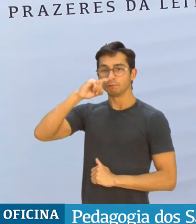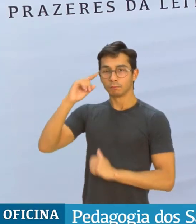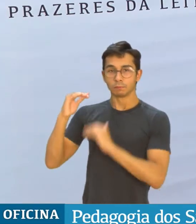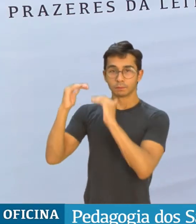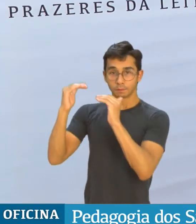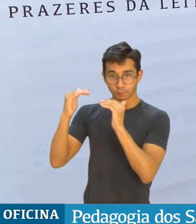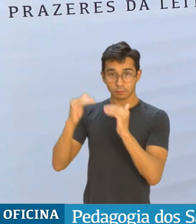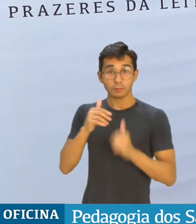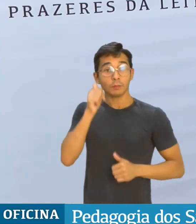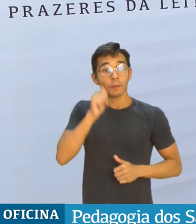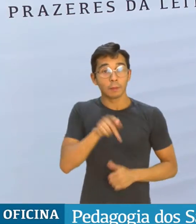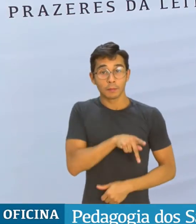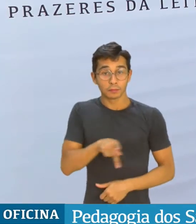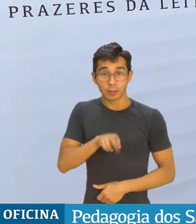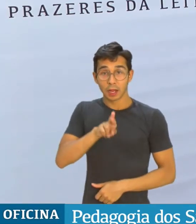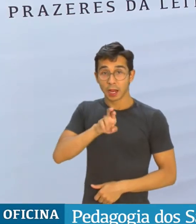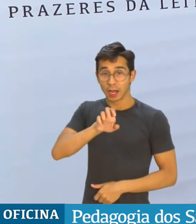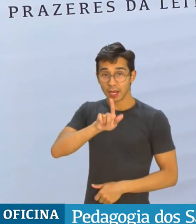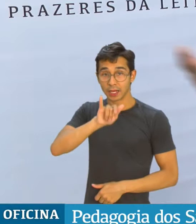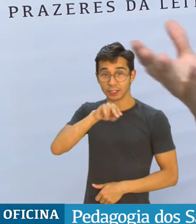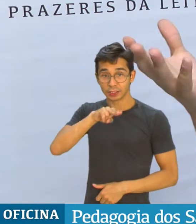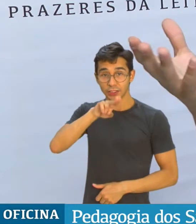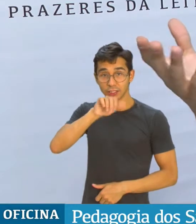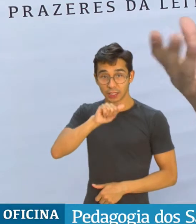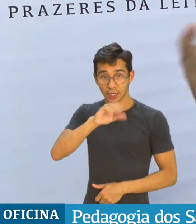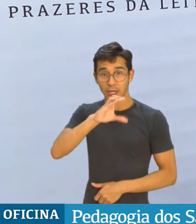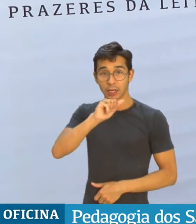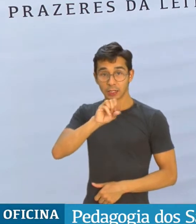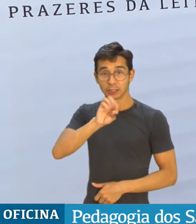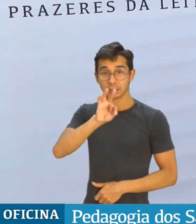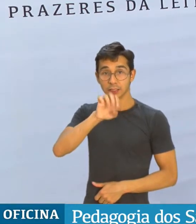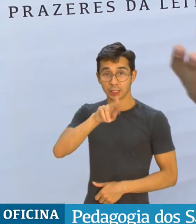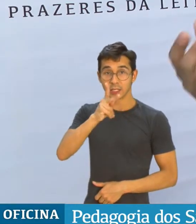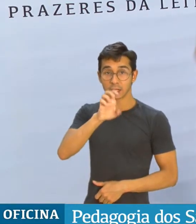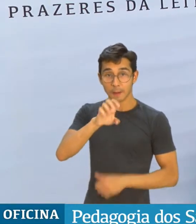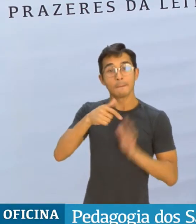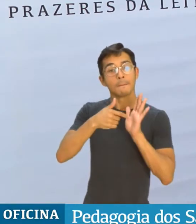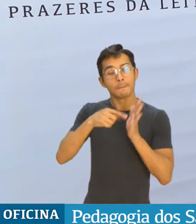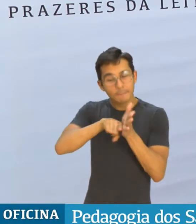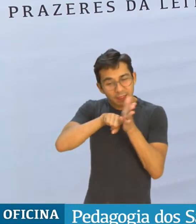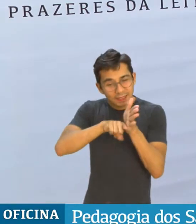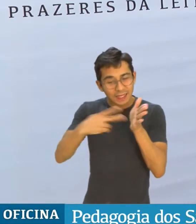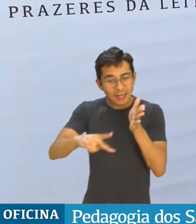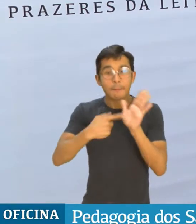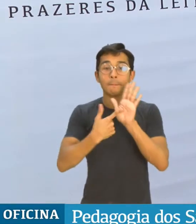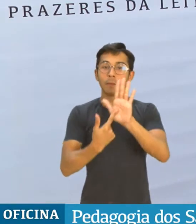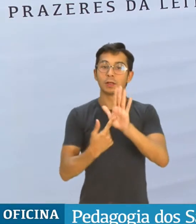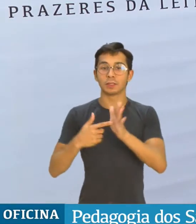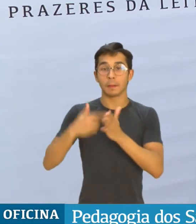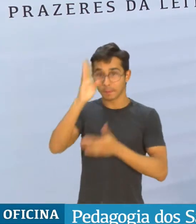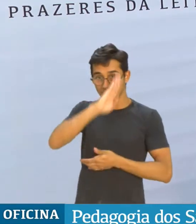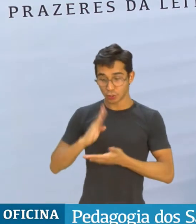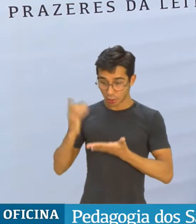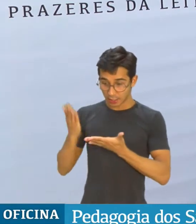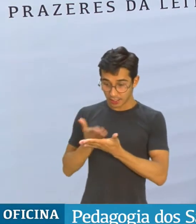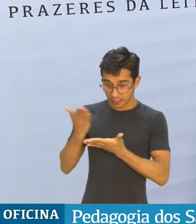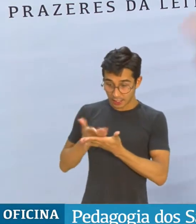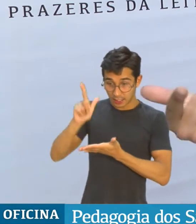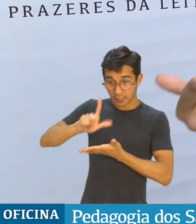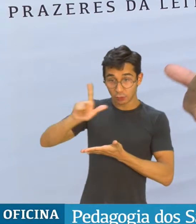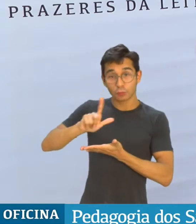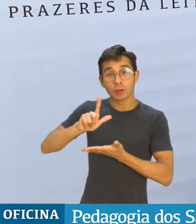pesquisa da professora Regina Dó Castanhe que mostra a literatura brasileira aí dos últimos 50 anos, composta por autores